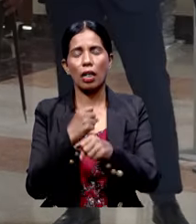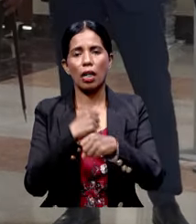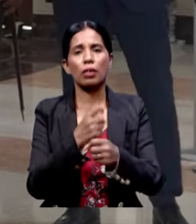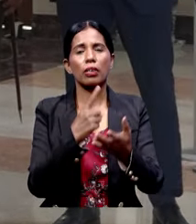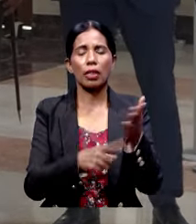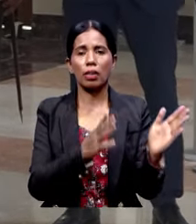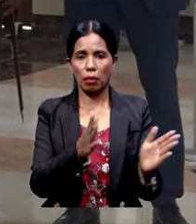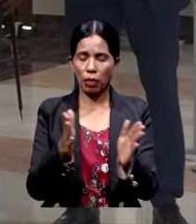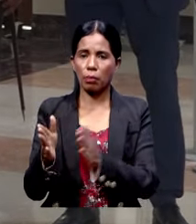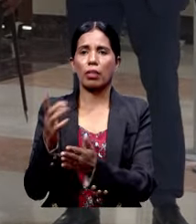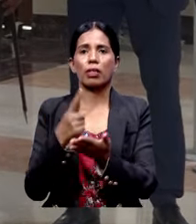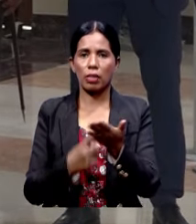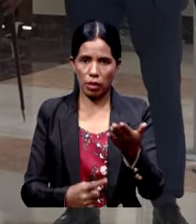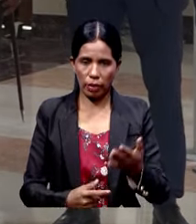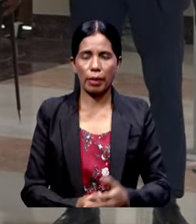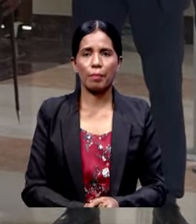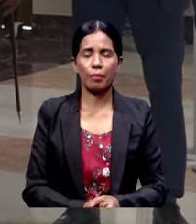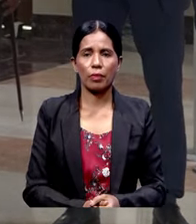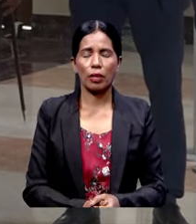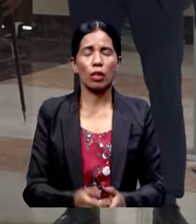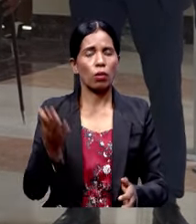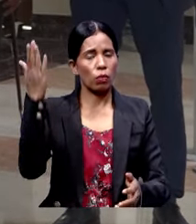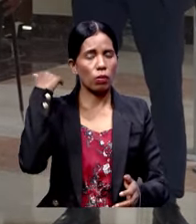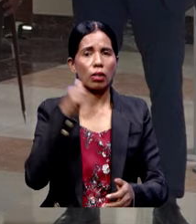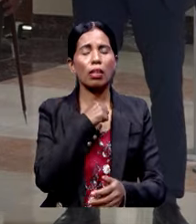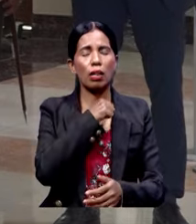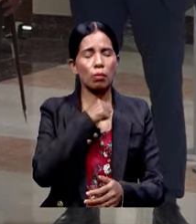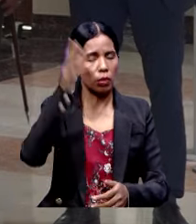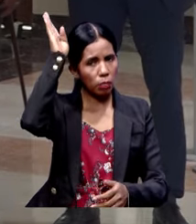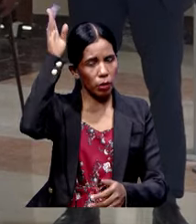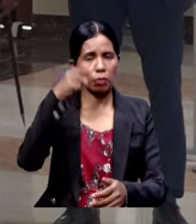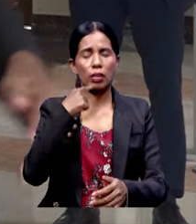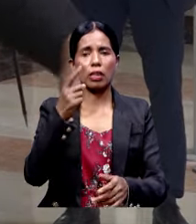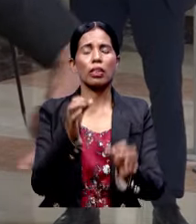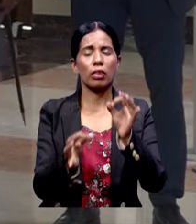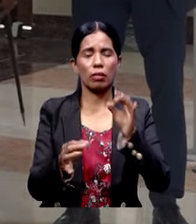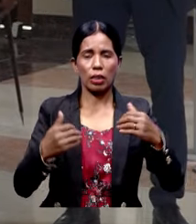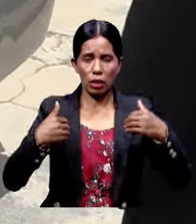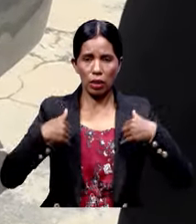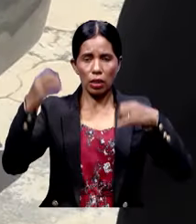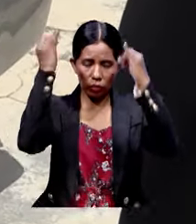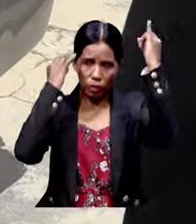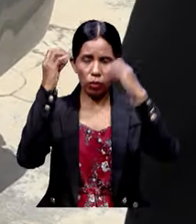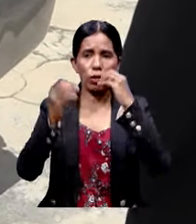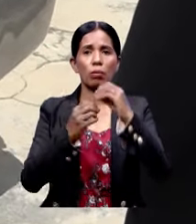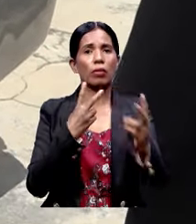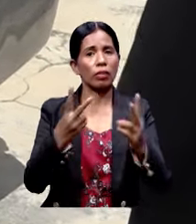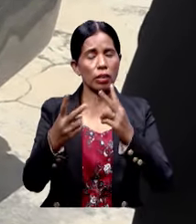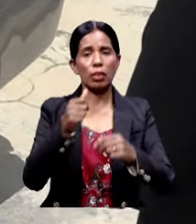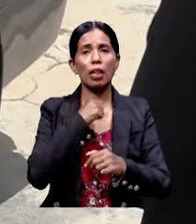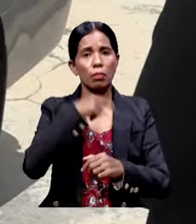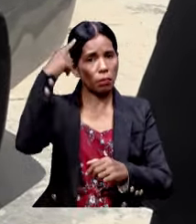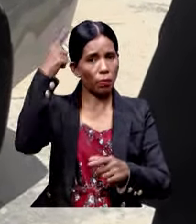Itália na saída. Antes, né, do Virgílio Cardeal do Carmo da Silva, este bem afirma, mas que ia uma informação quando a visita Papa Mai